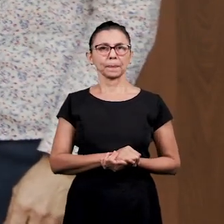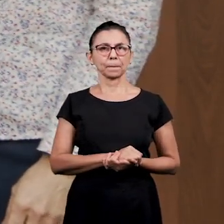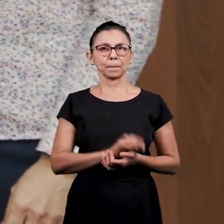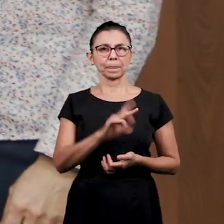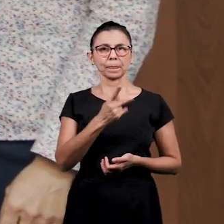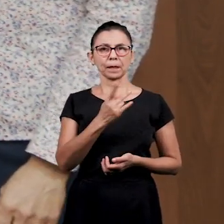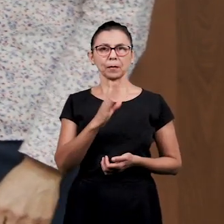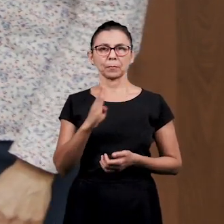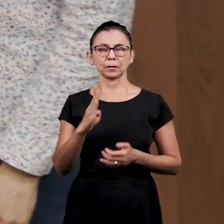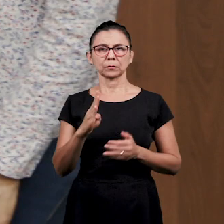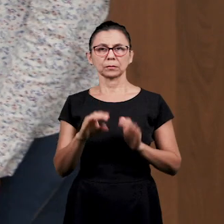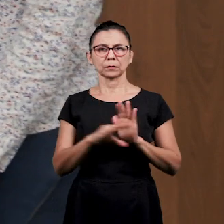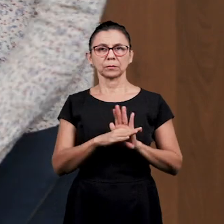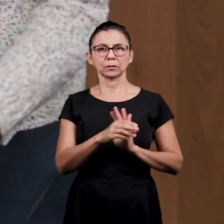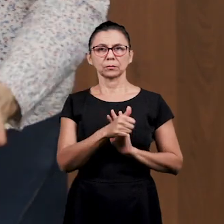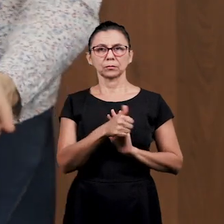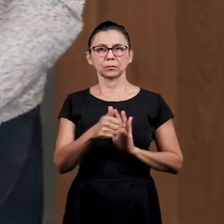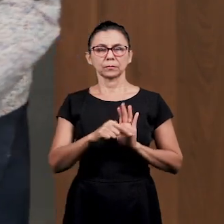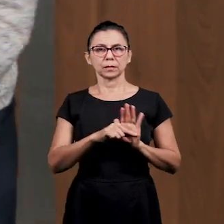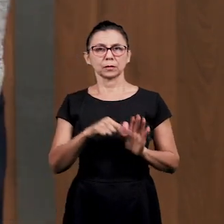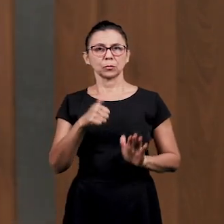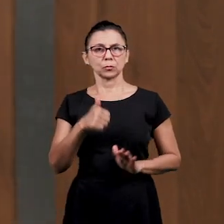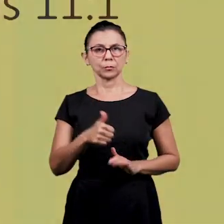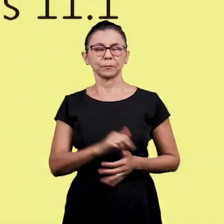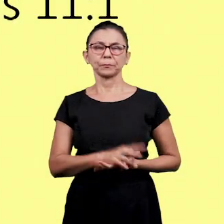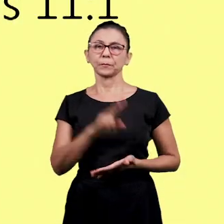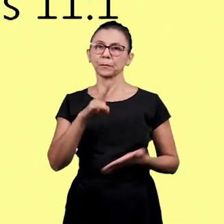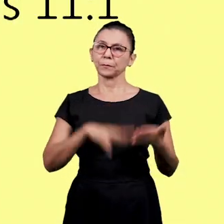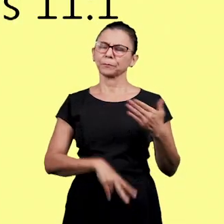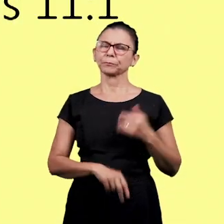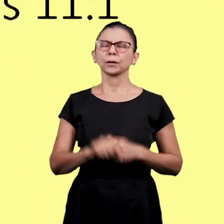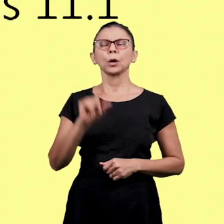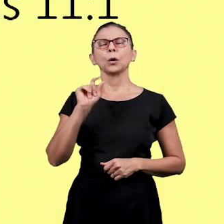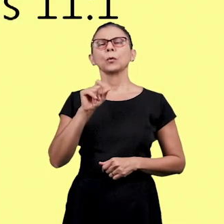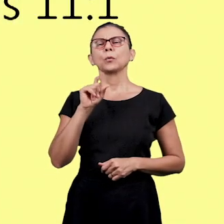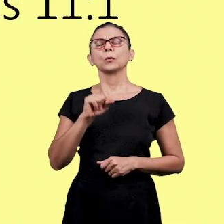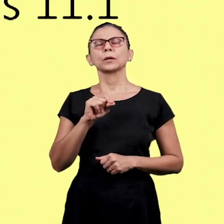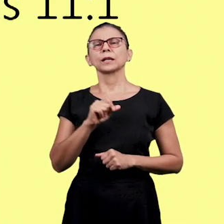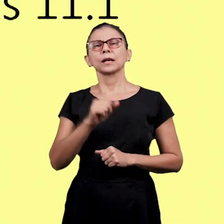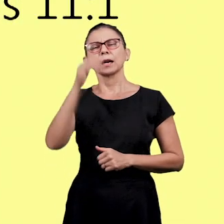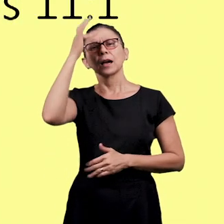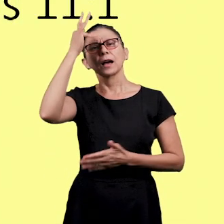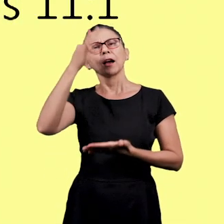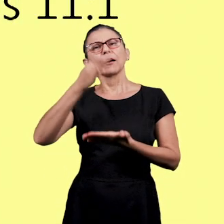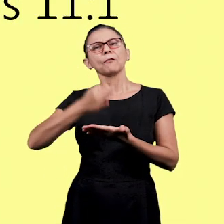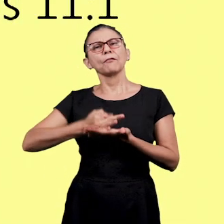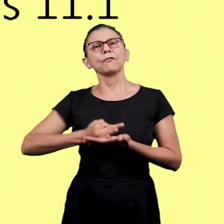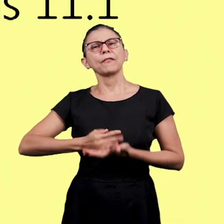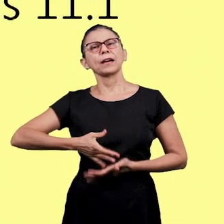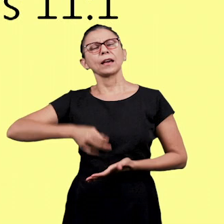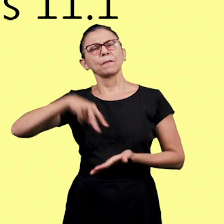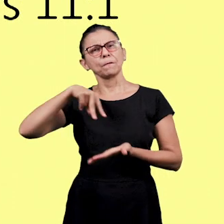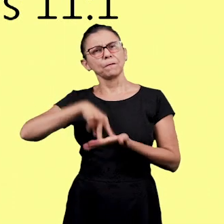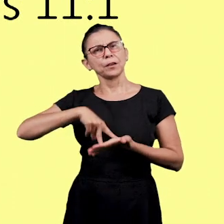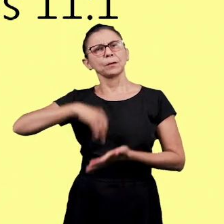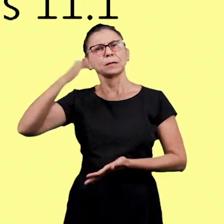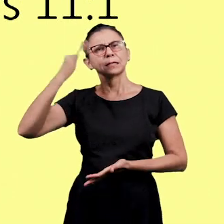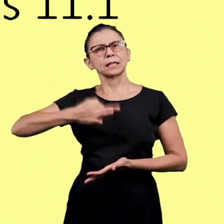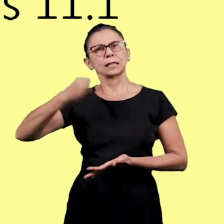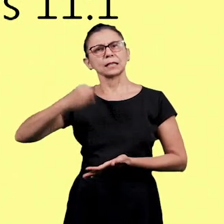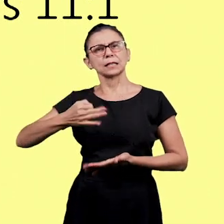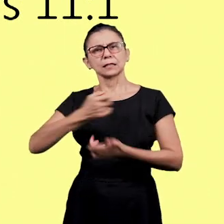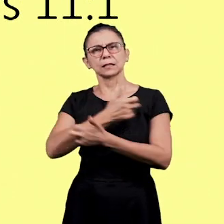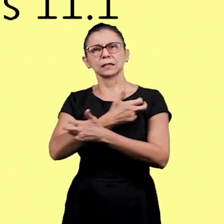Hebreus 11:1. Leamos juntos. Ora, a fé é o firme fundamento das coisas que